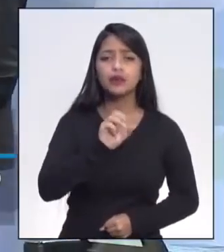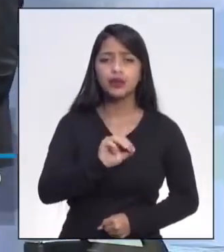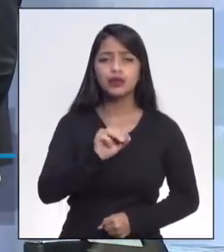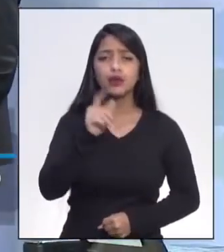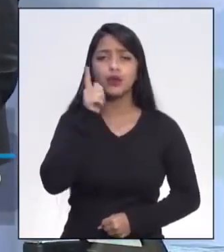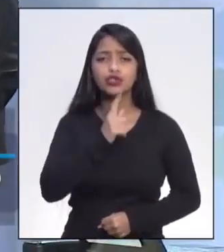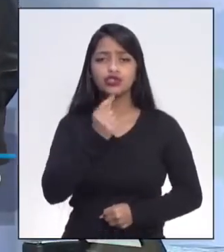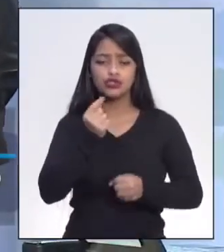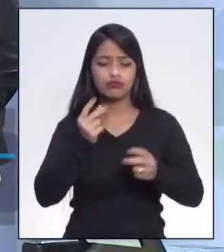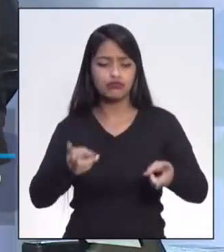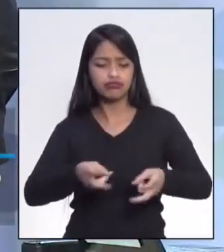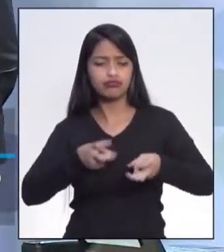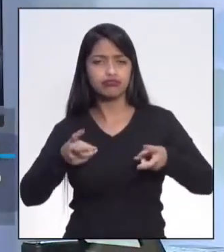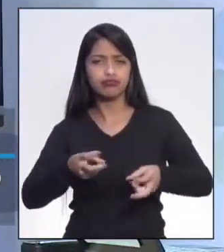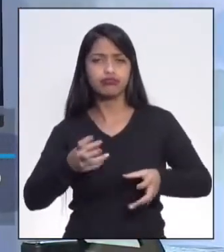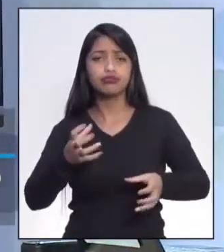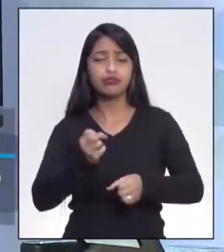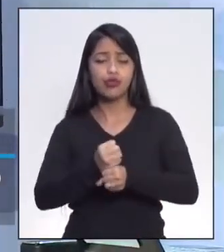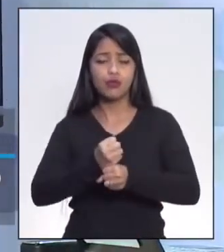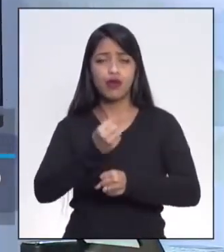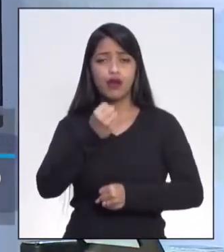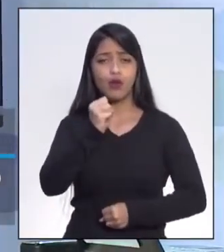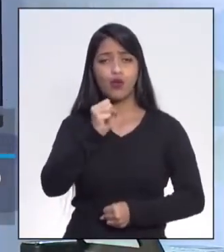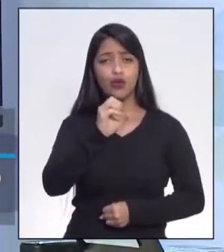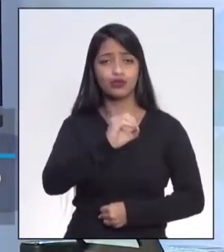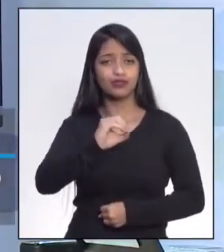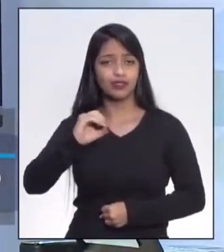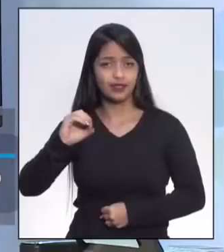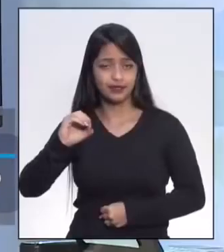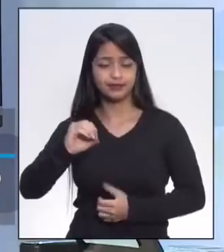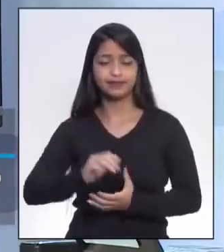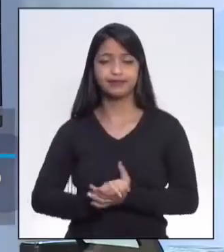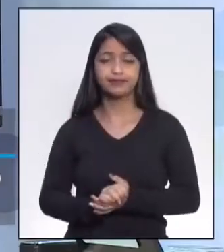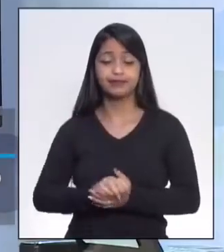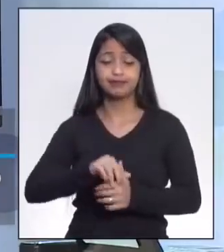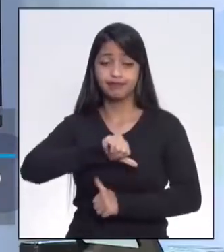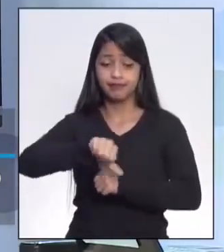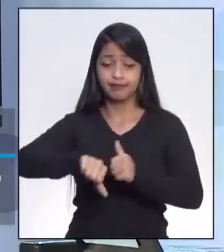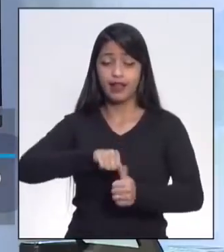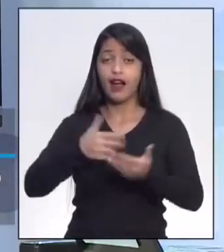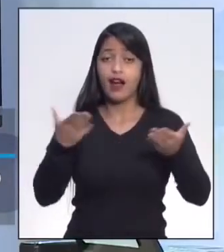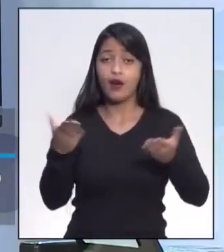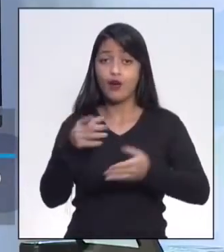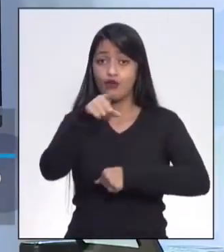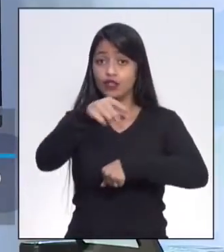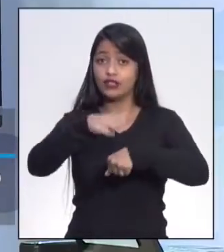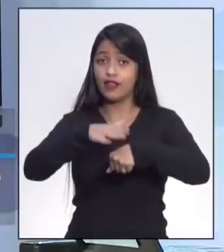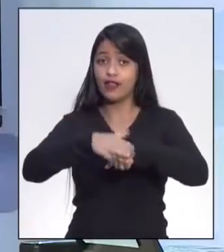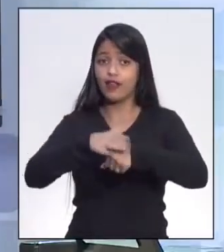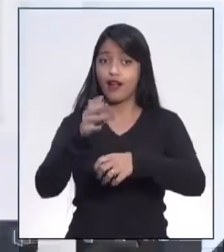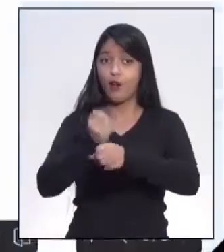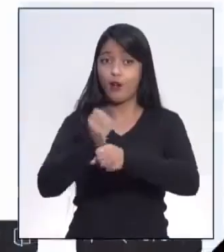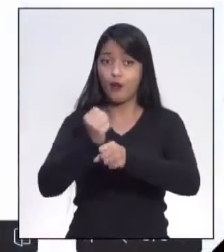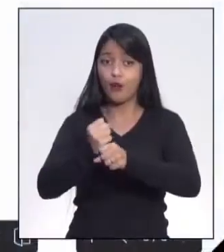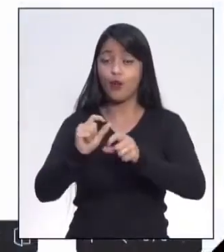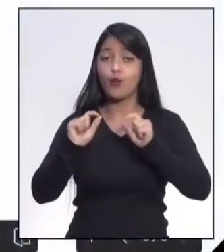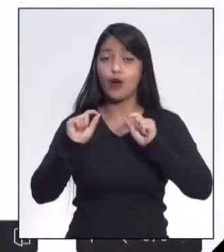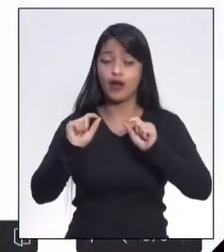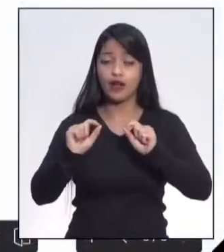de R$800. O que vocês vão ter que calcular agora nesse exercício? O